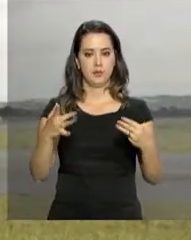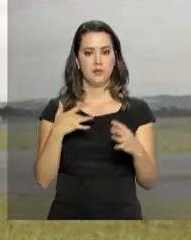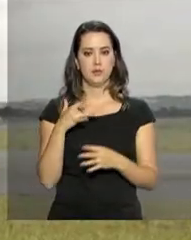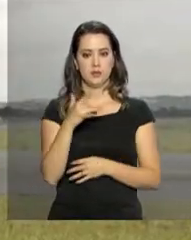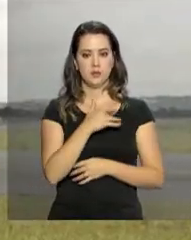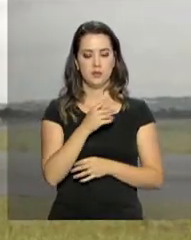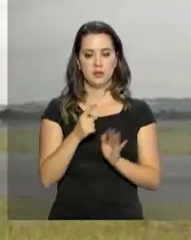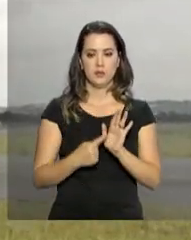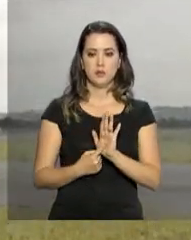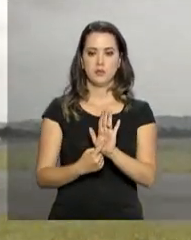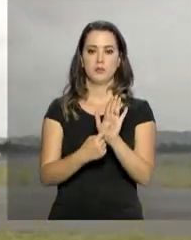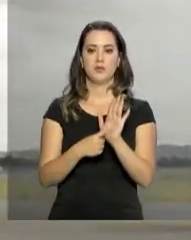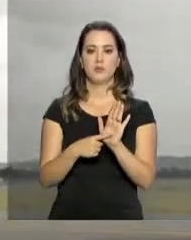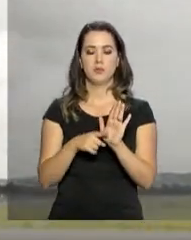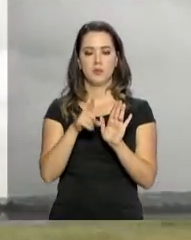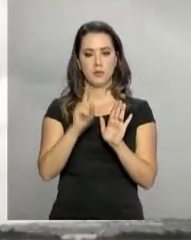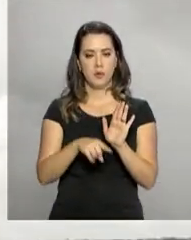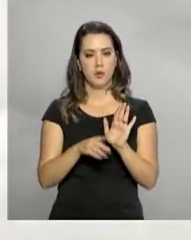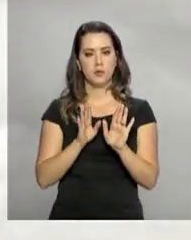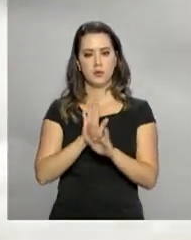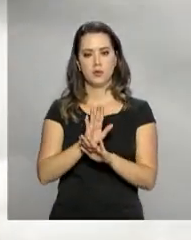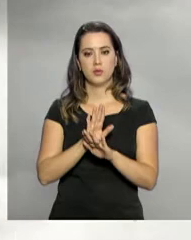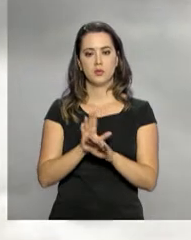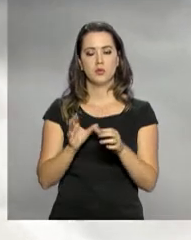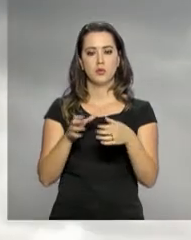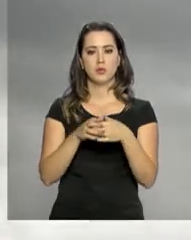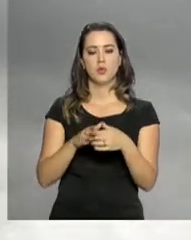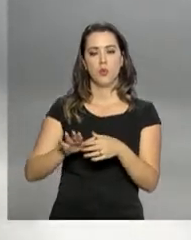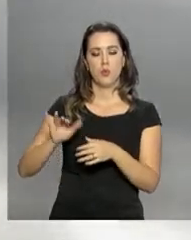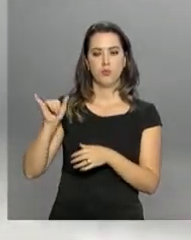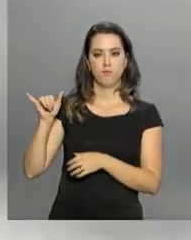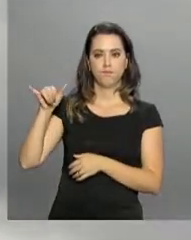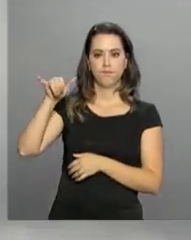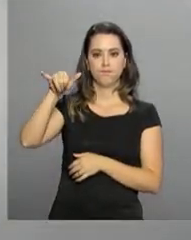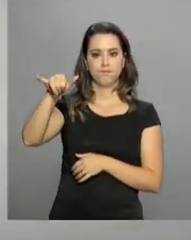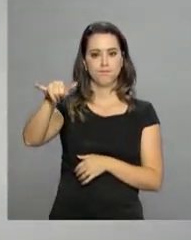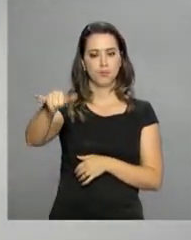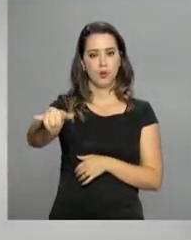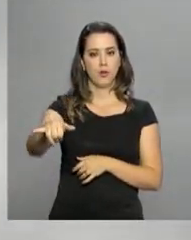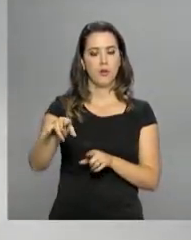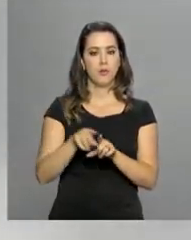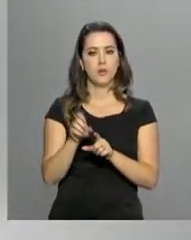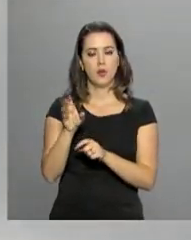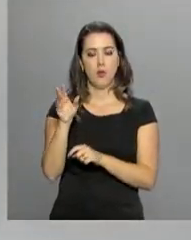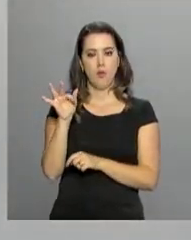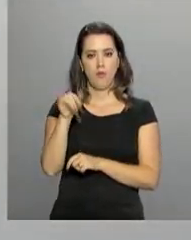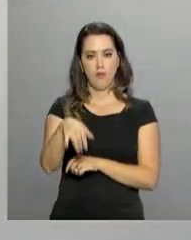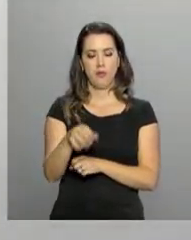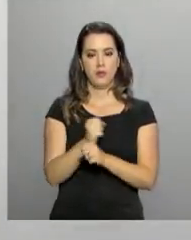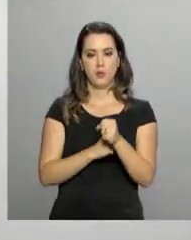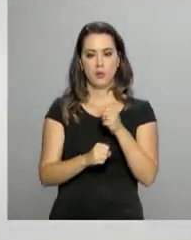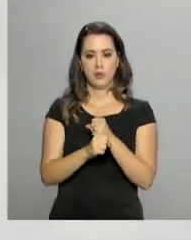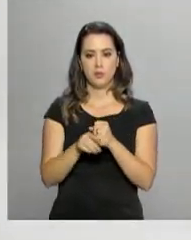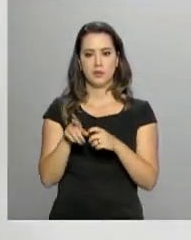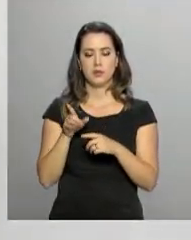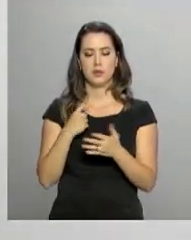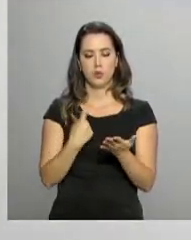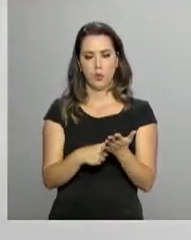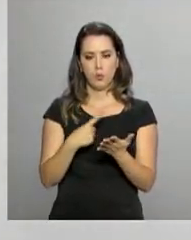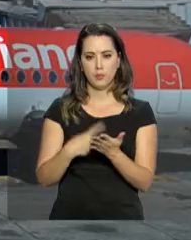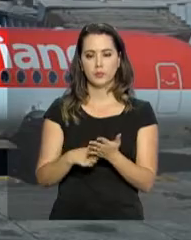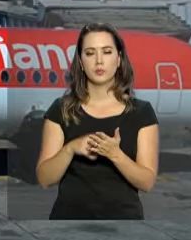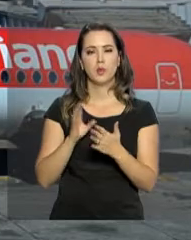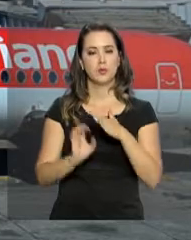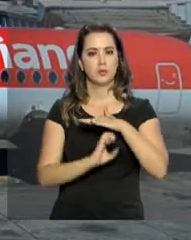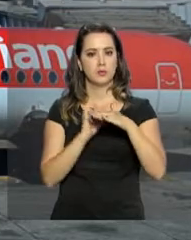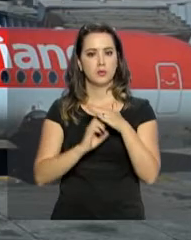esses resultados refletem também o apoio das companhias aéreas. No final do ano passado, foi renovado o termo de cooperação com as